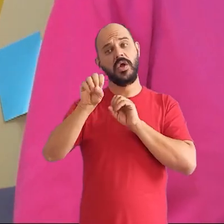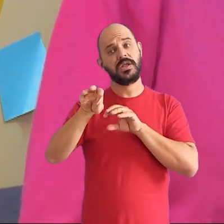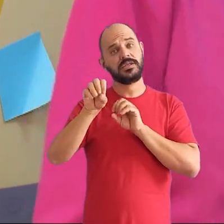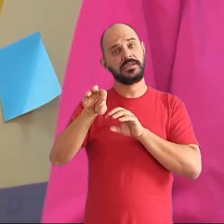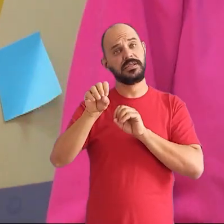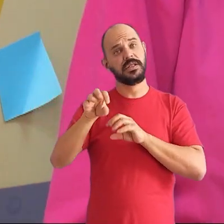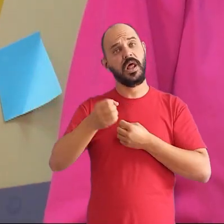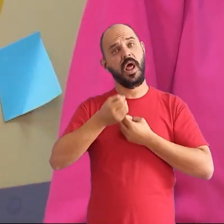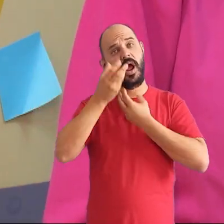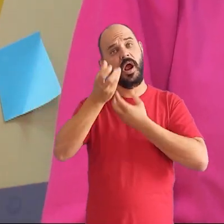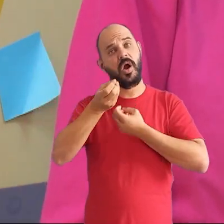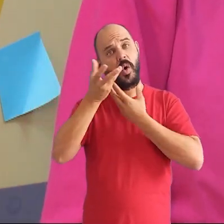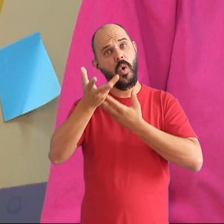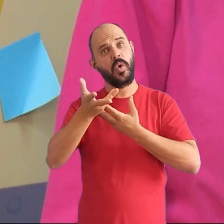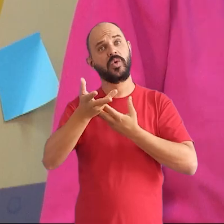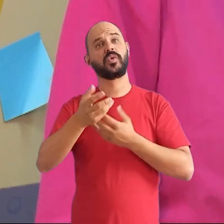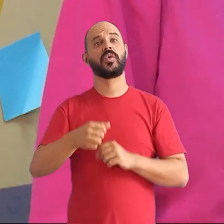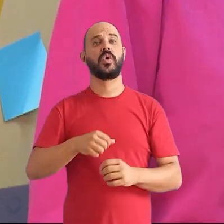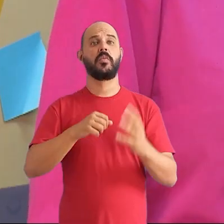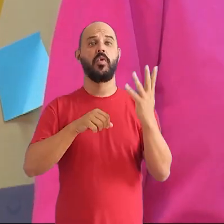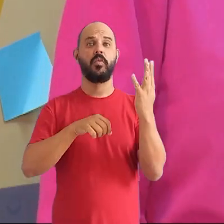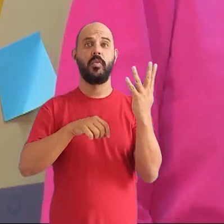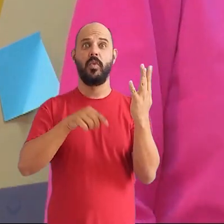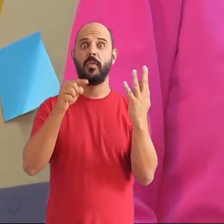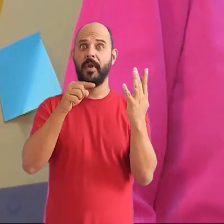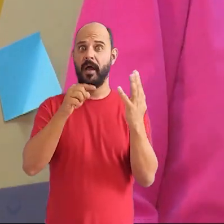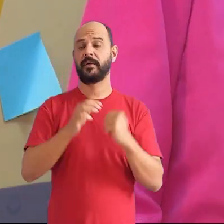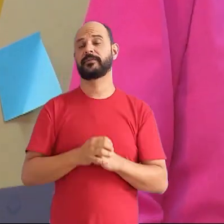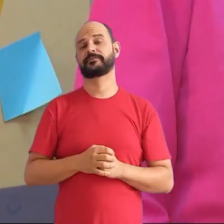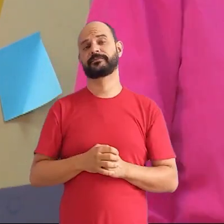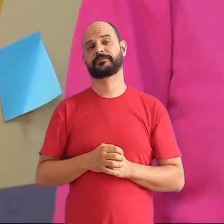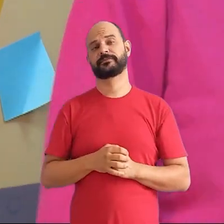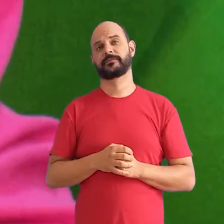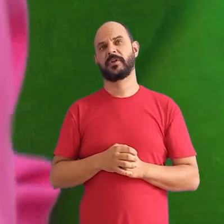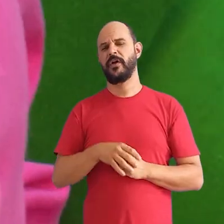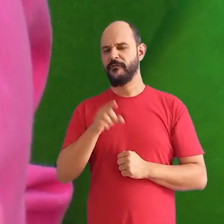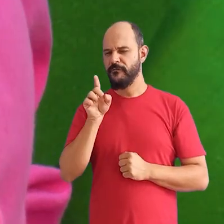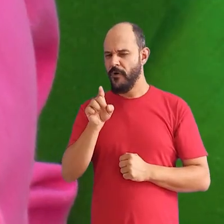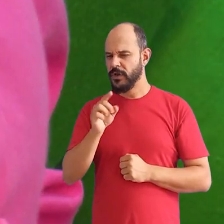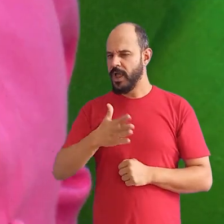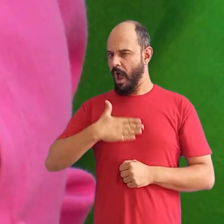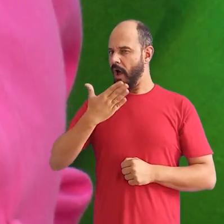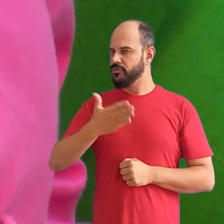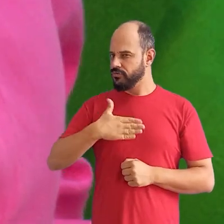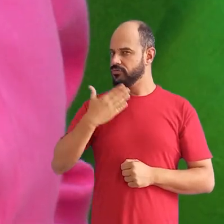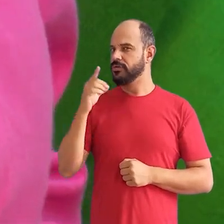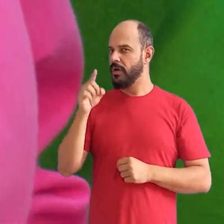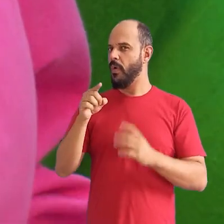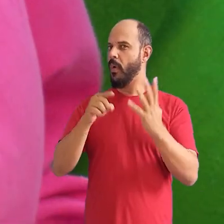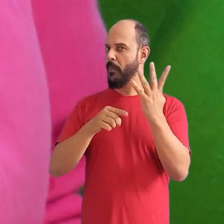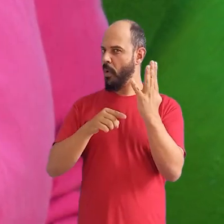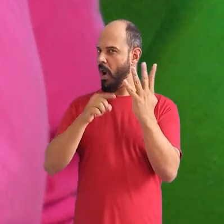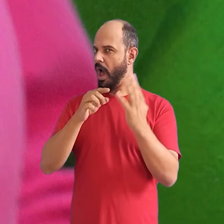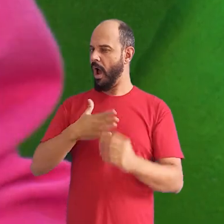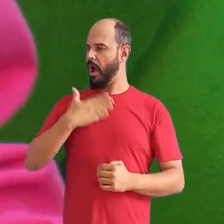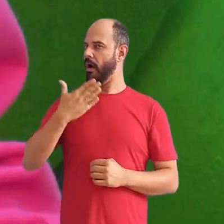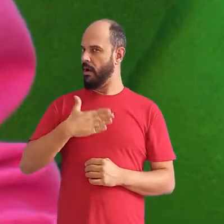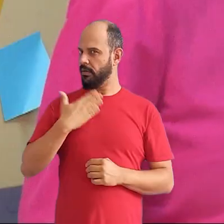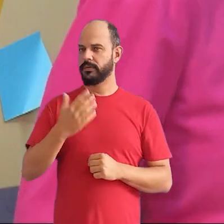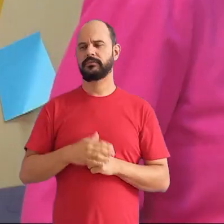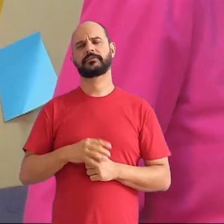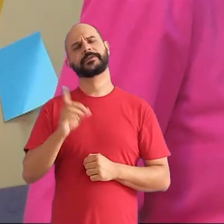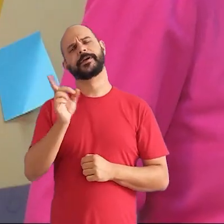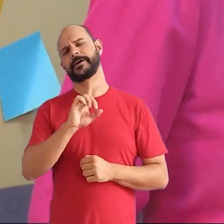Eu estava ensinando esse conto famoso aqui pros blublacos. Você estava assustando os